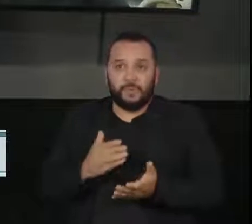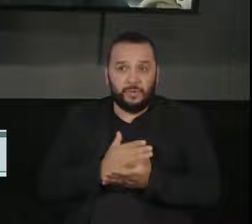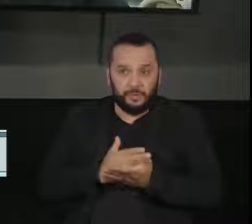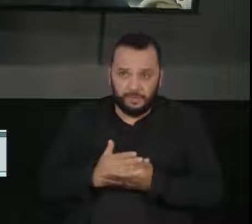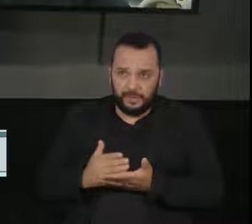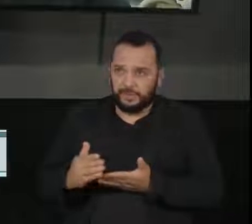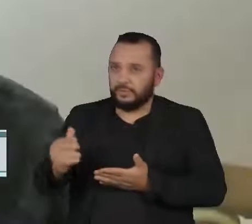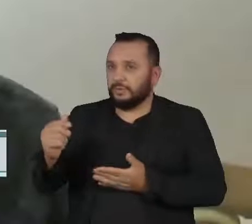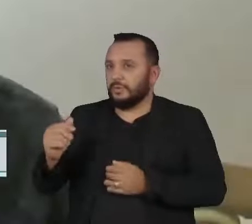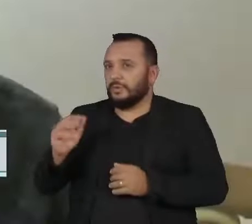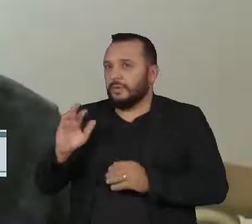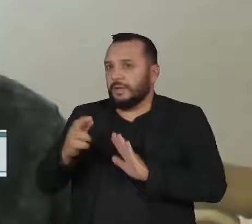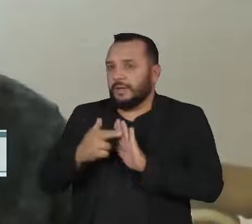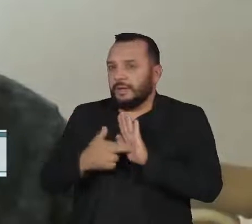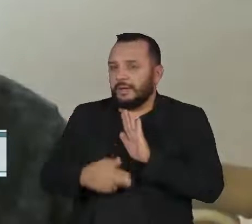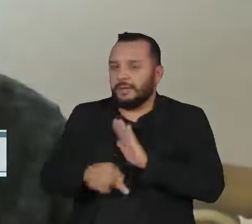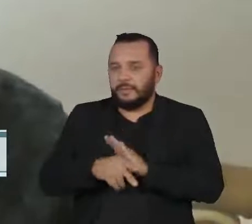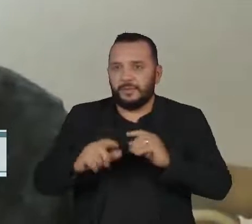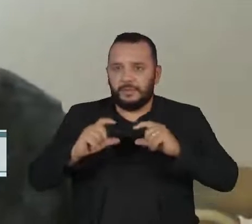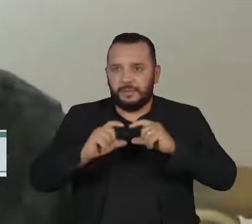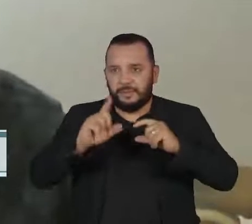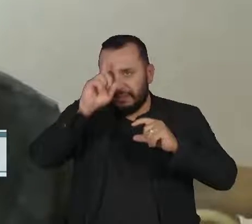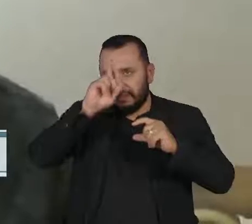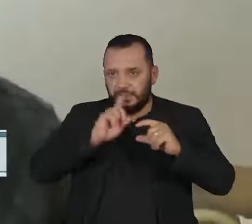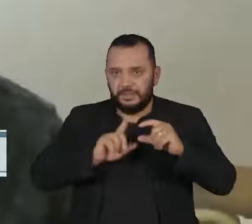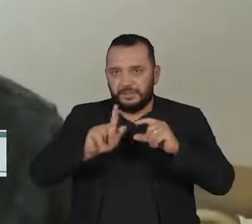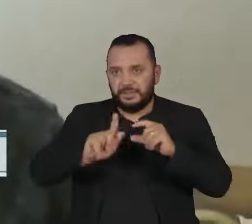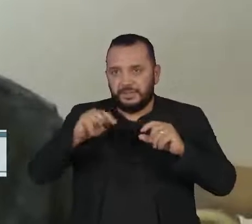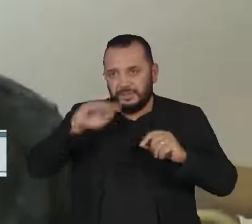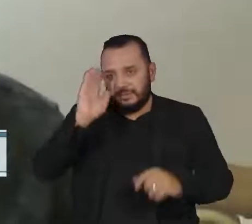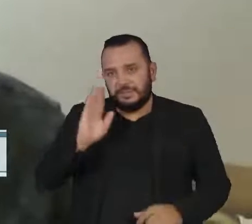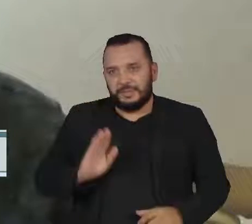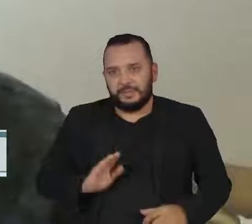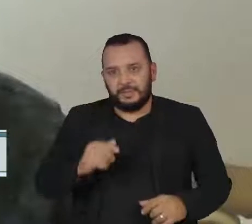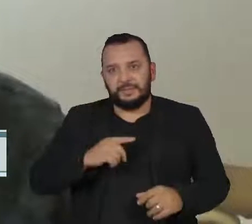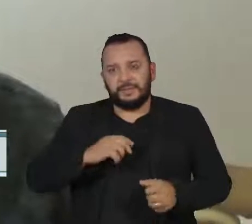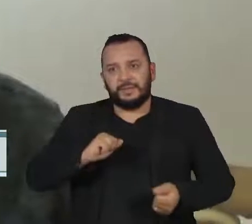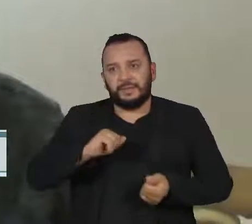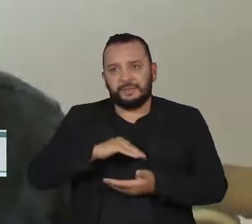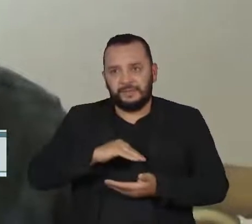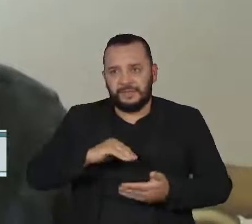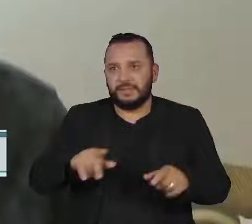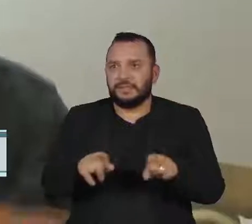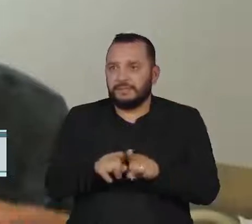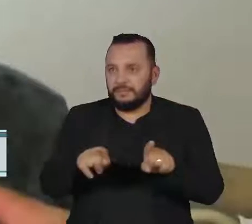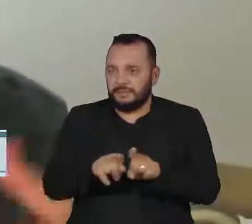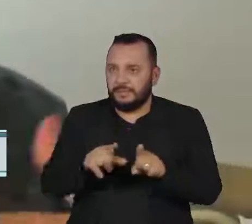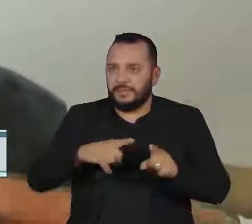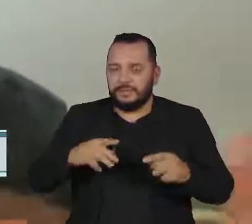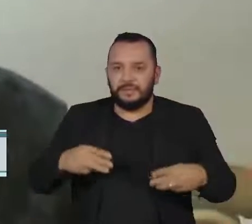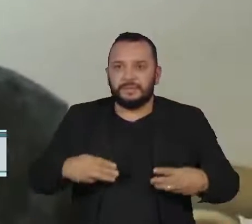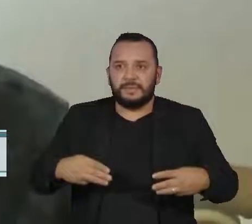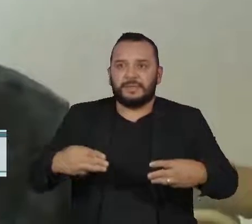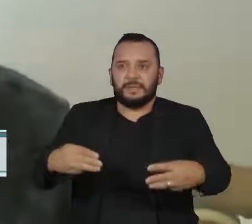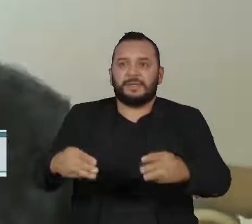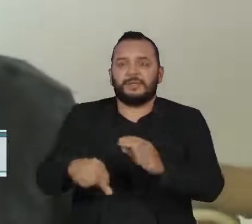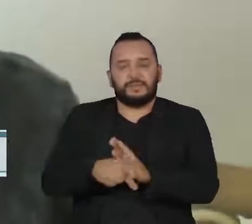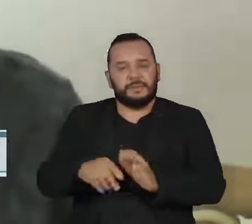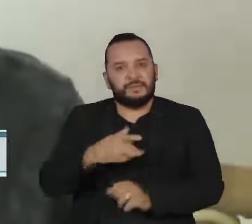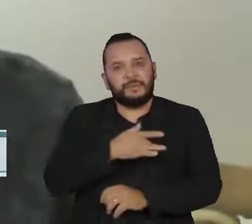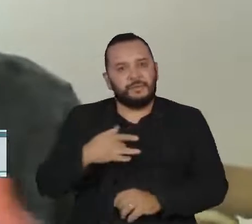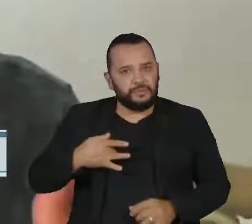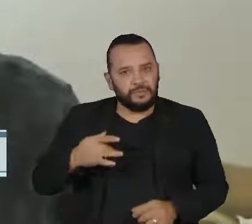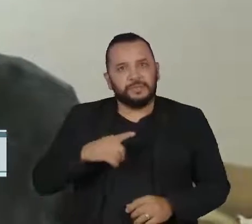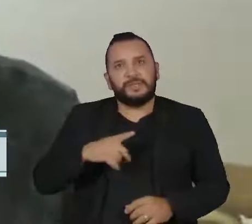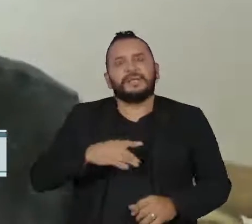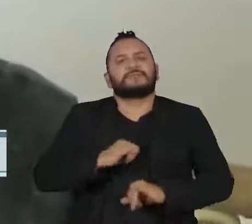genéricos no Brasil, pela Anvisa, o Ministério da Saúde, houve uma divulgação grande,